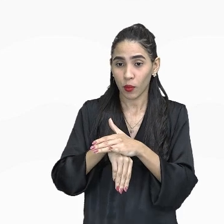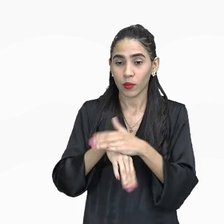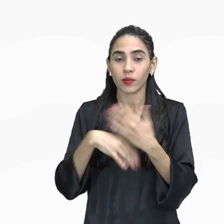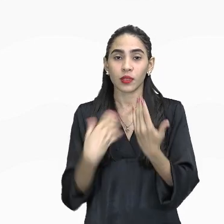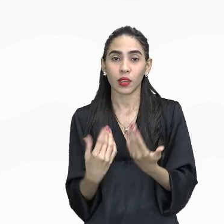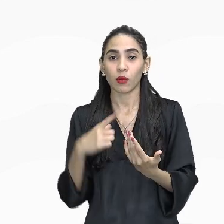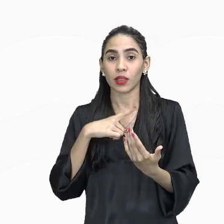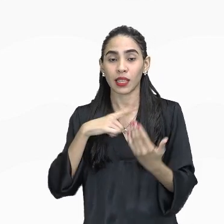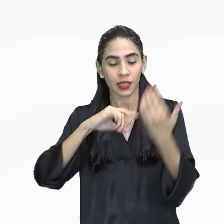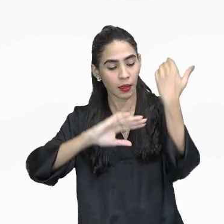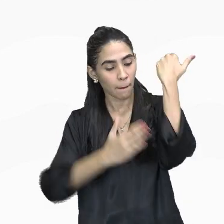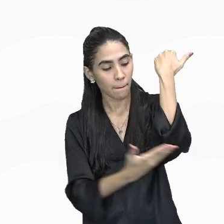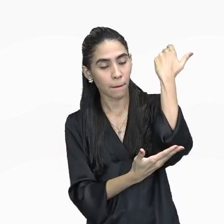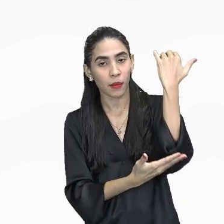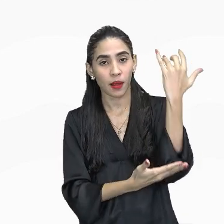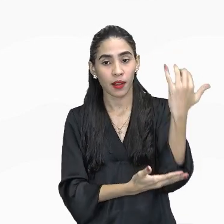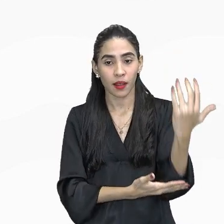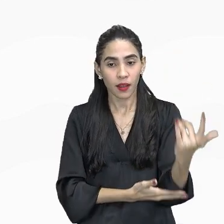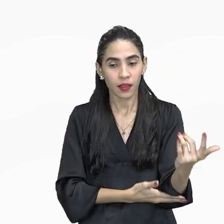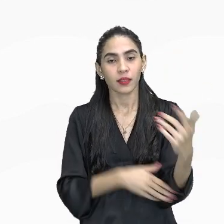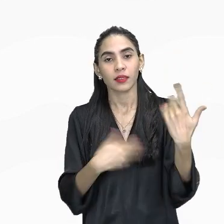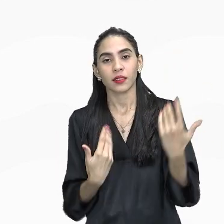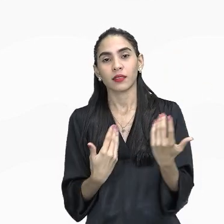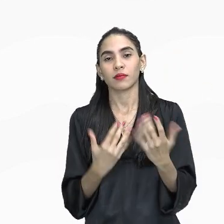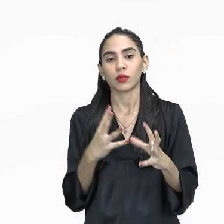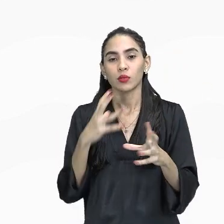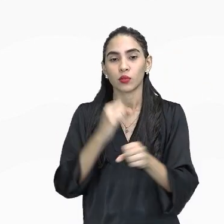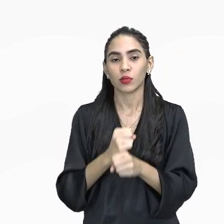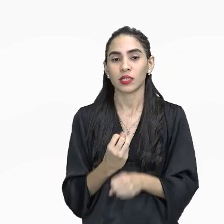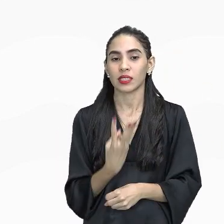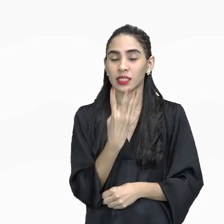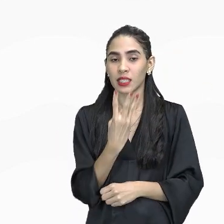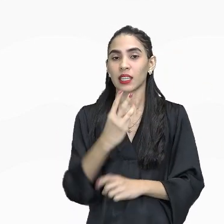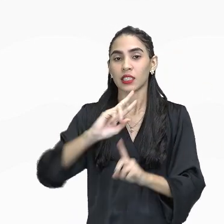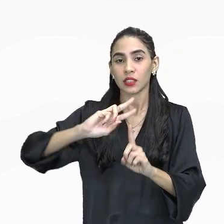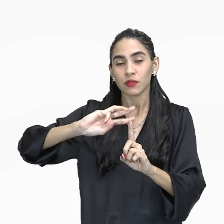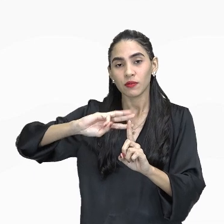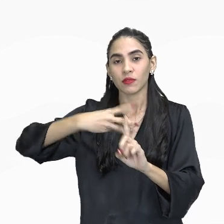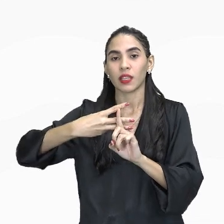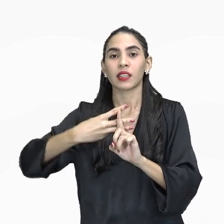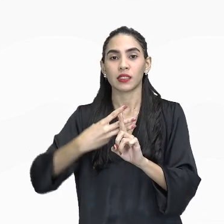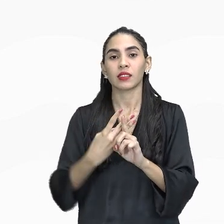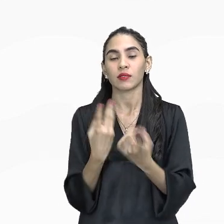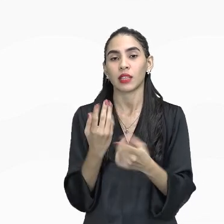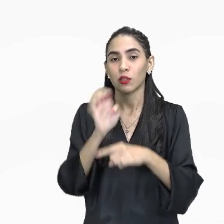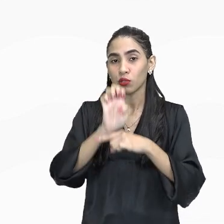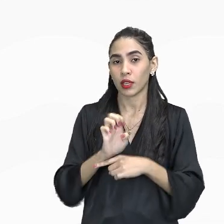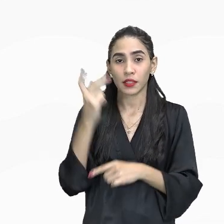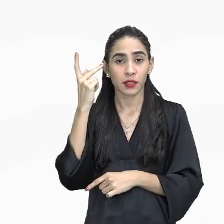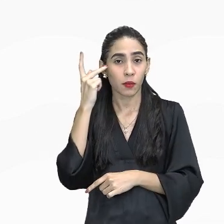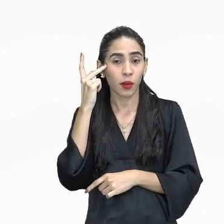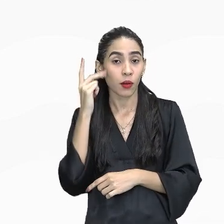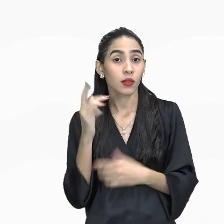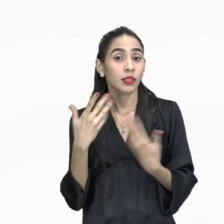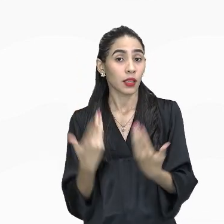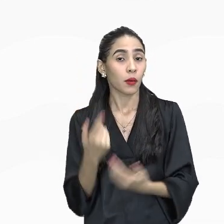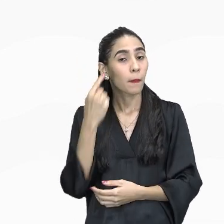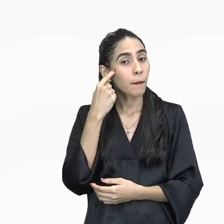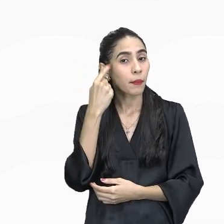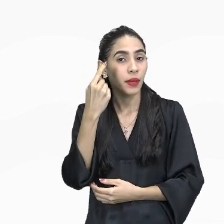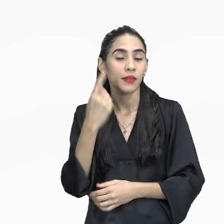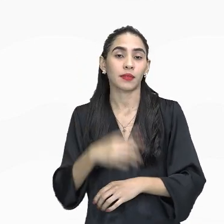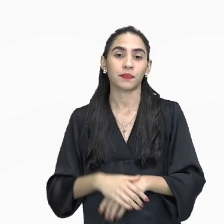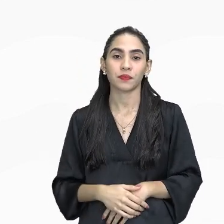área desmatada, que ela é equivalente a 3 vezes o estado de São Paulo. Então, imaginem só, o estado de